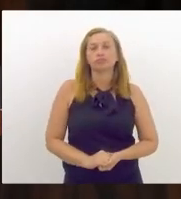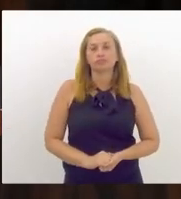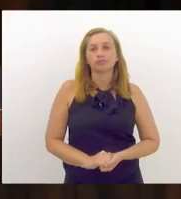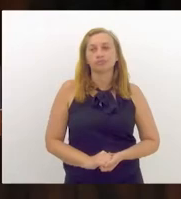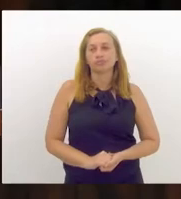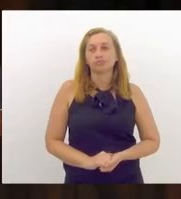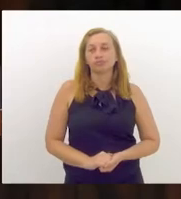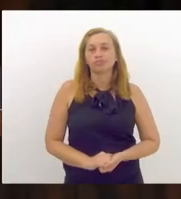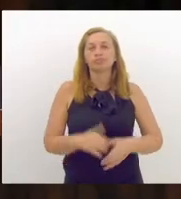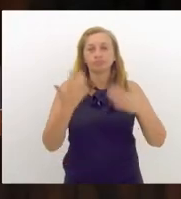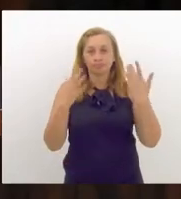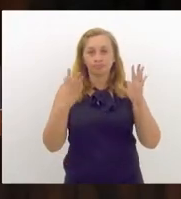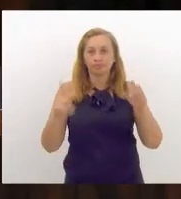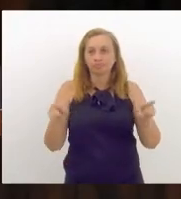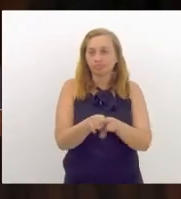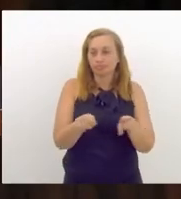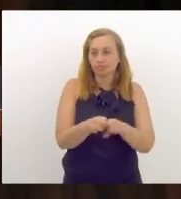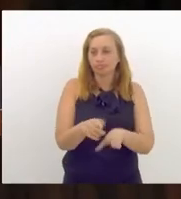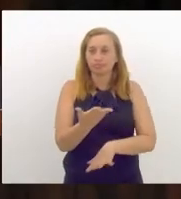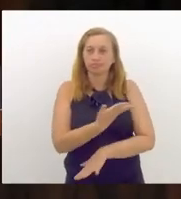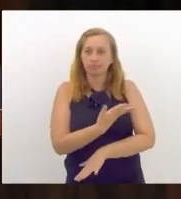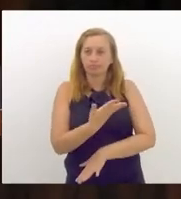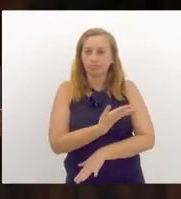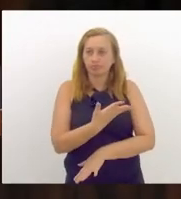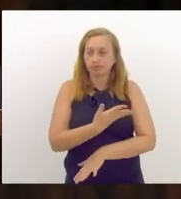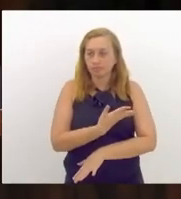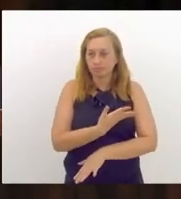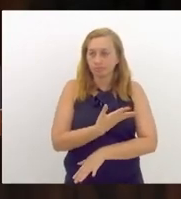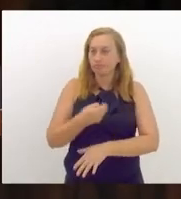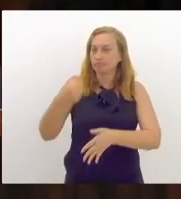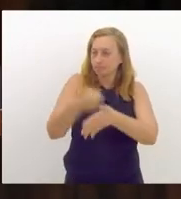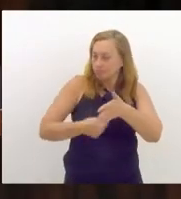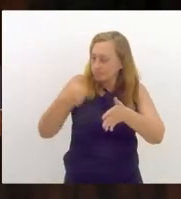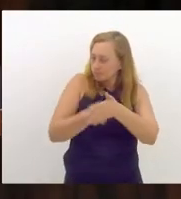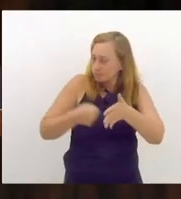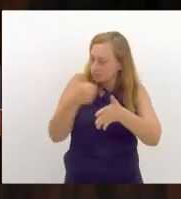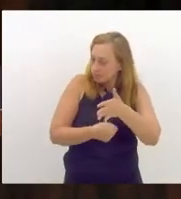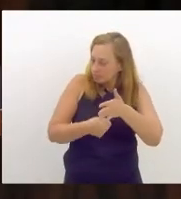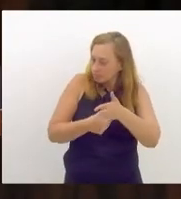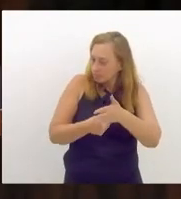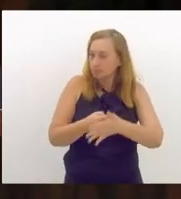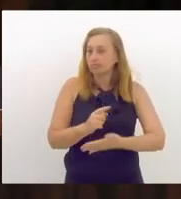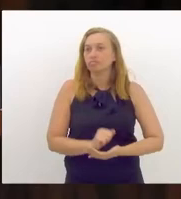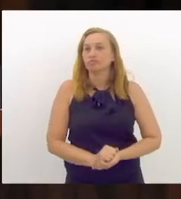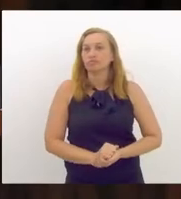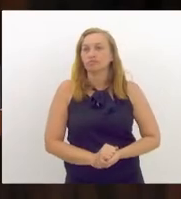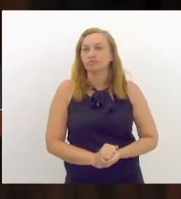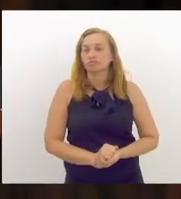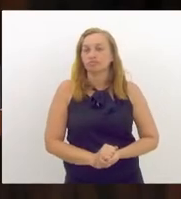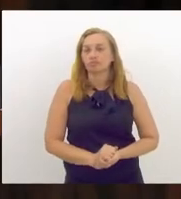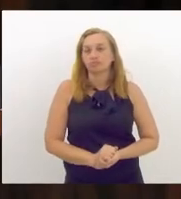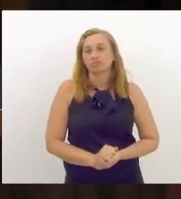e saudar também os companheiros metroviários uma luta que a gente né